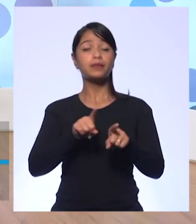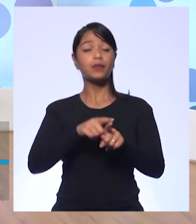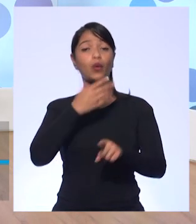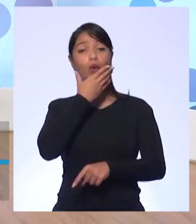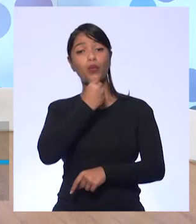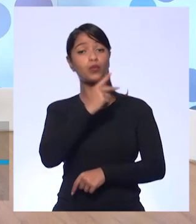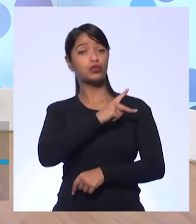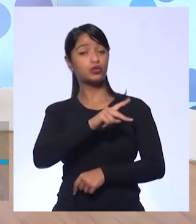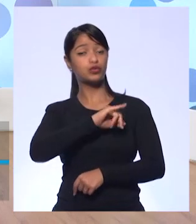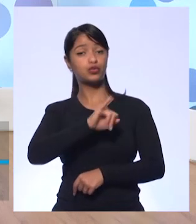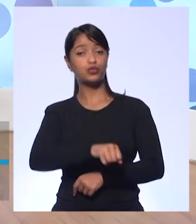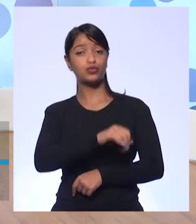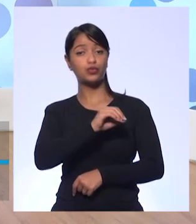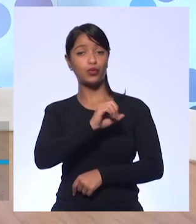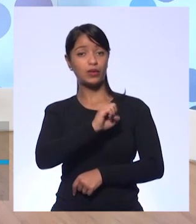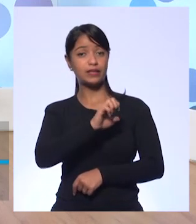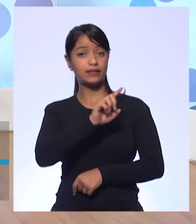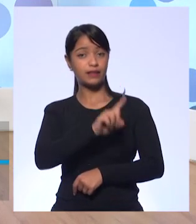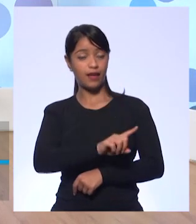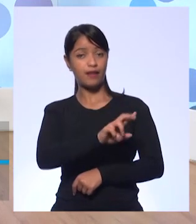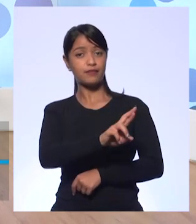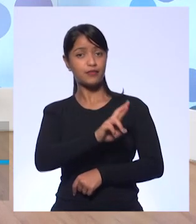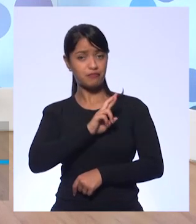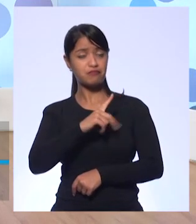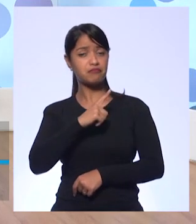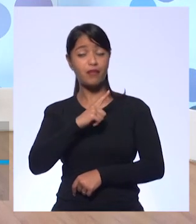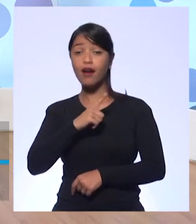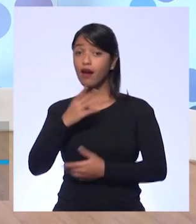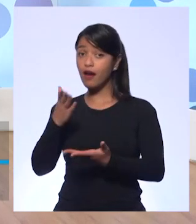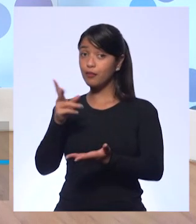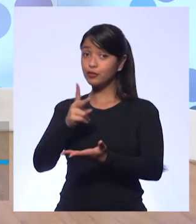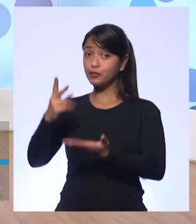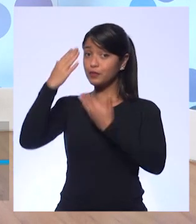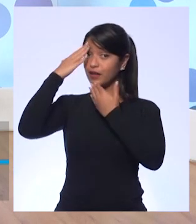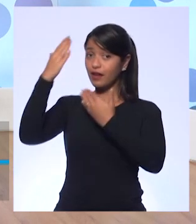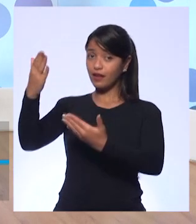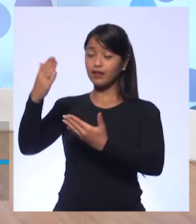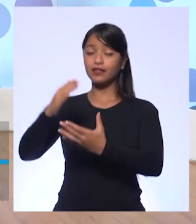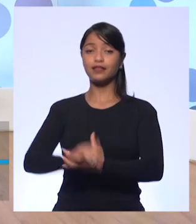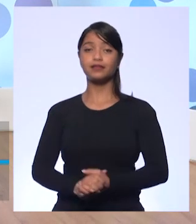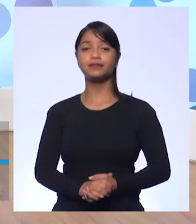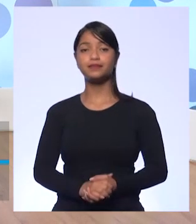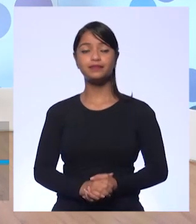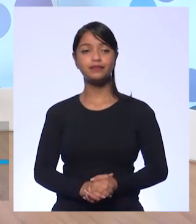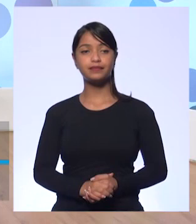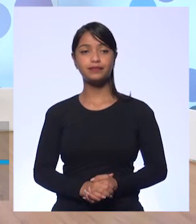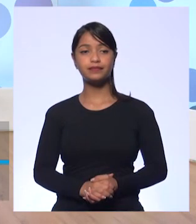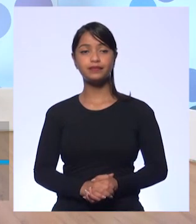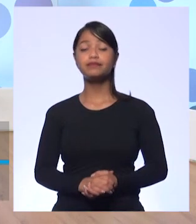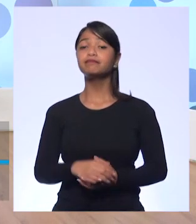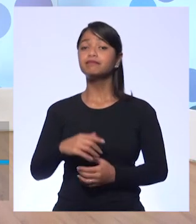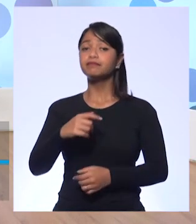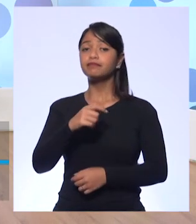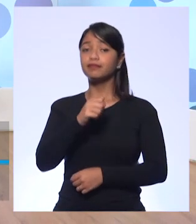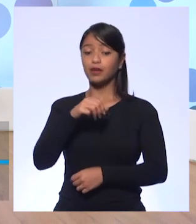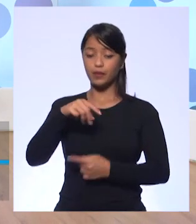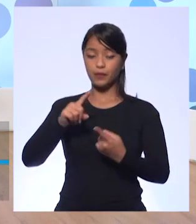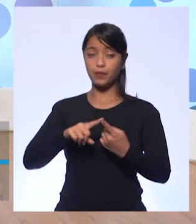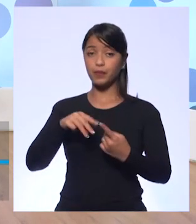Xavier. José Hector também. Opa, obrigada, professora, obrigada. Então, muito bem. Então, e aí, Murilo